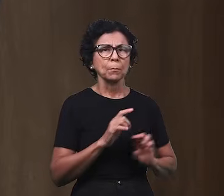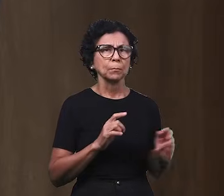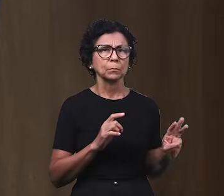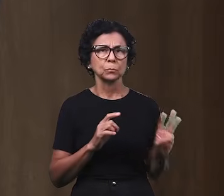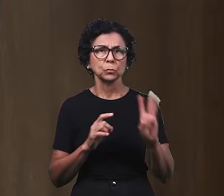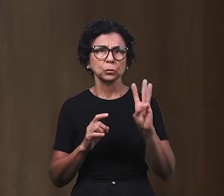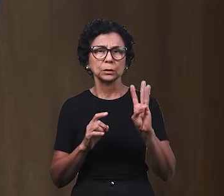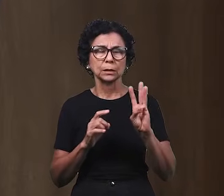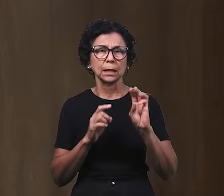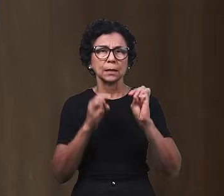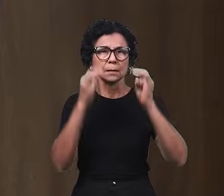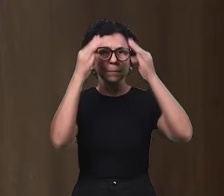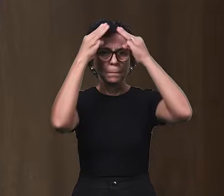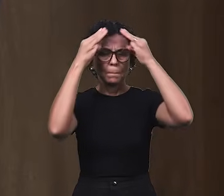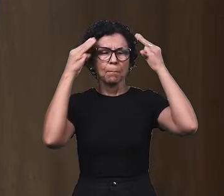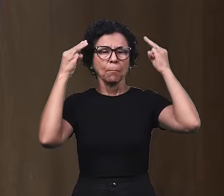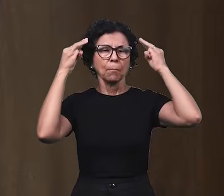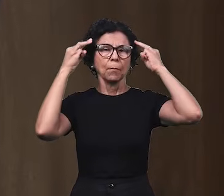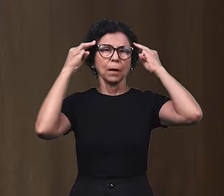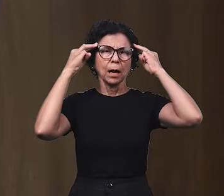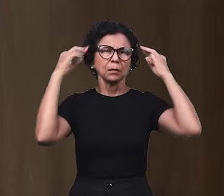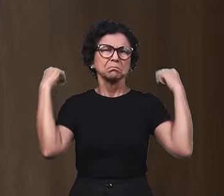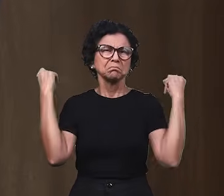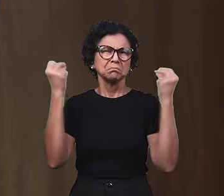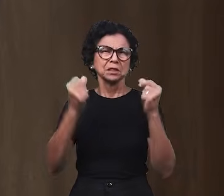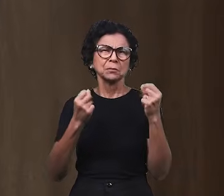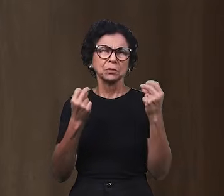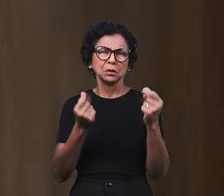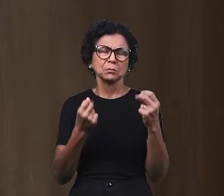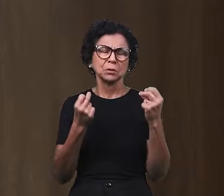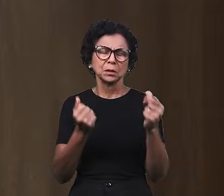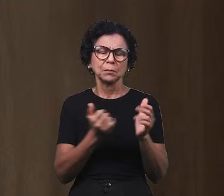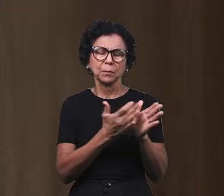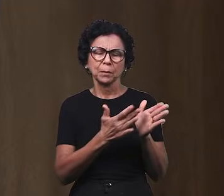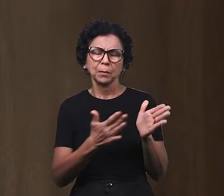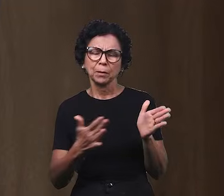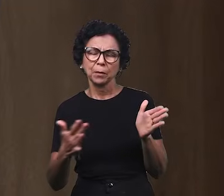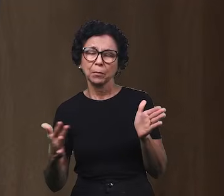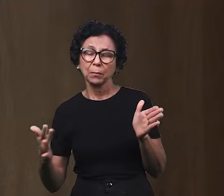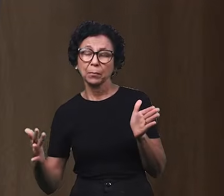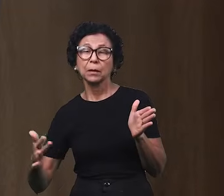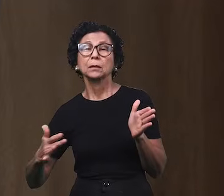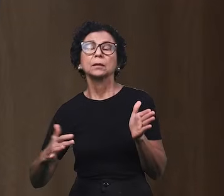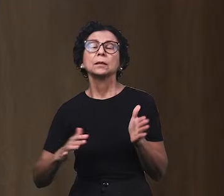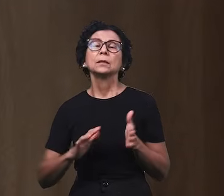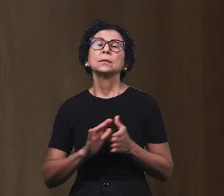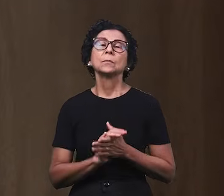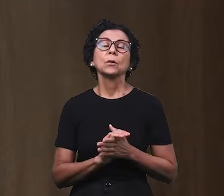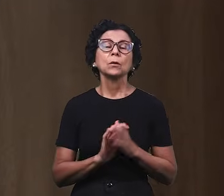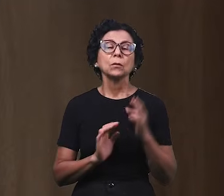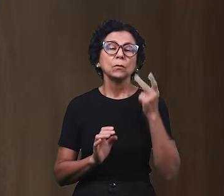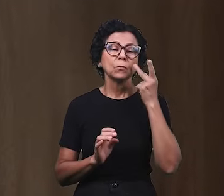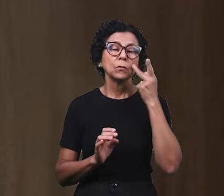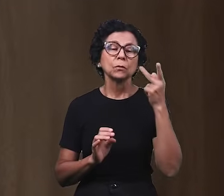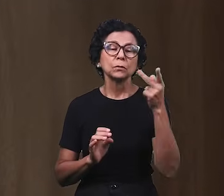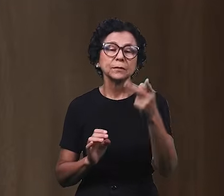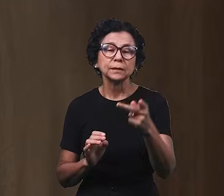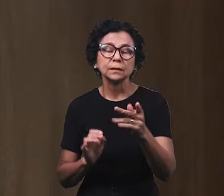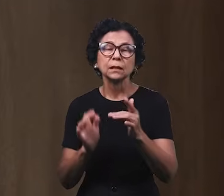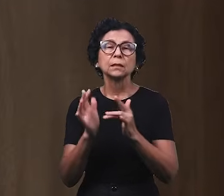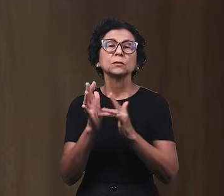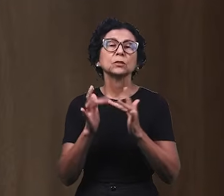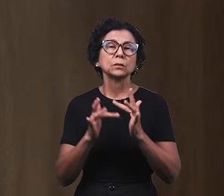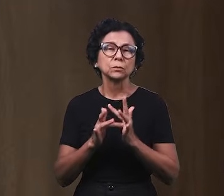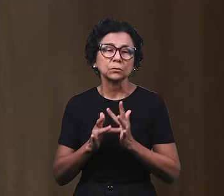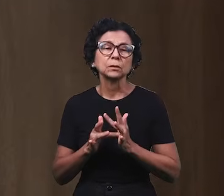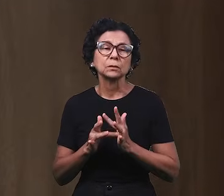segundo momento. O pastor que já estudou muito sobre isso, né? Teve outro programa, Síntese da Bíblia,